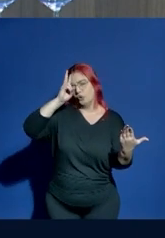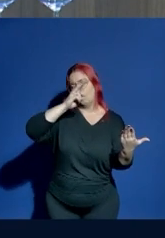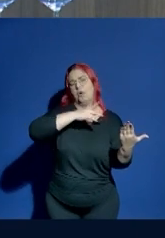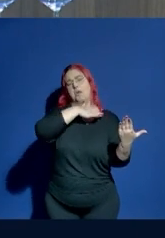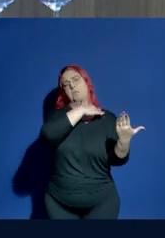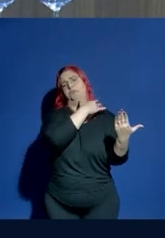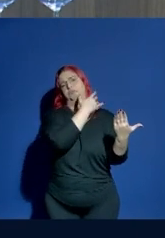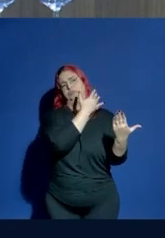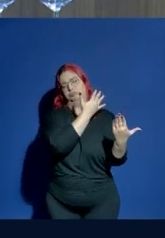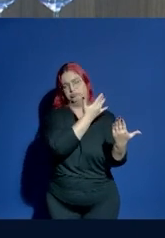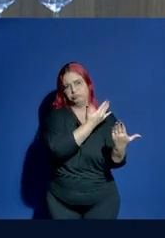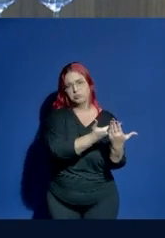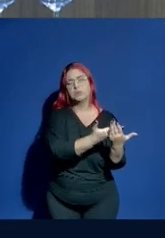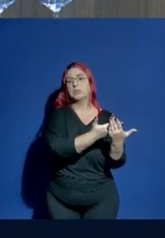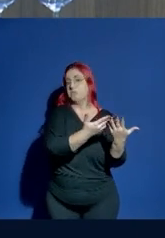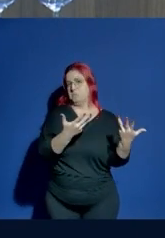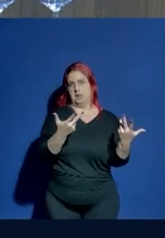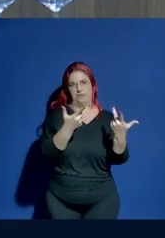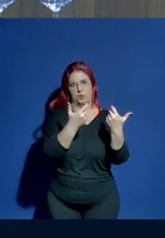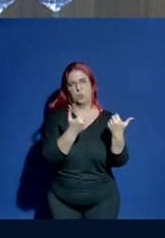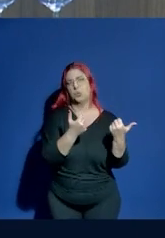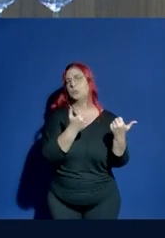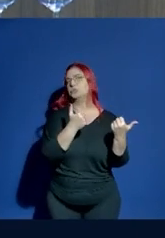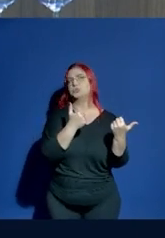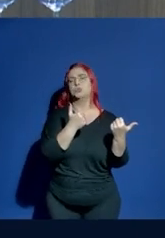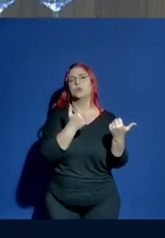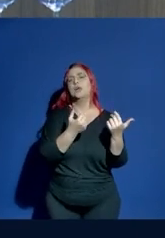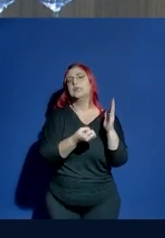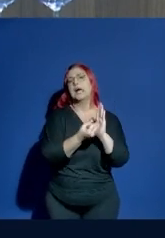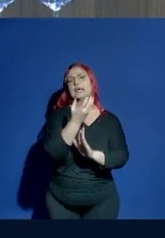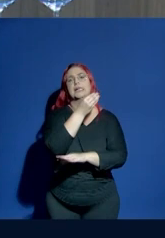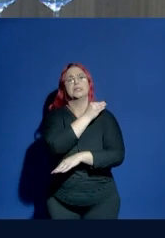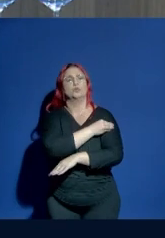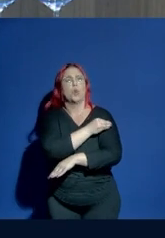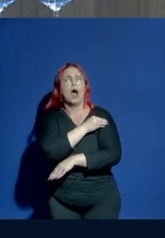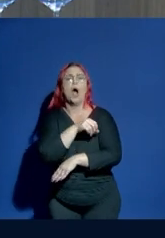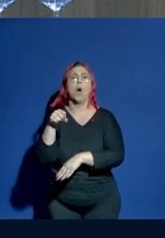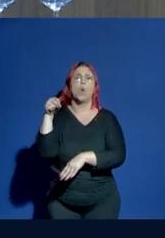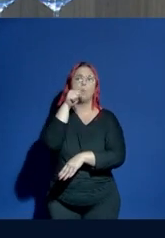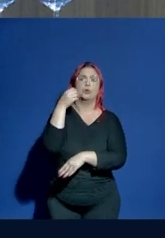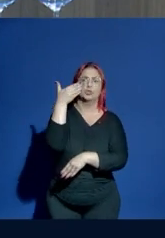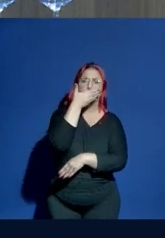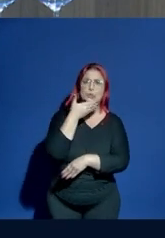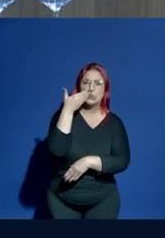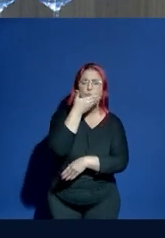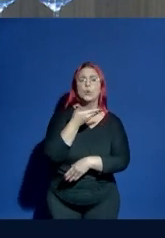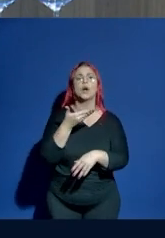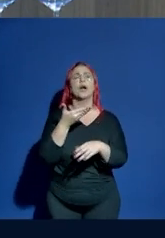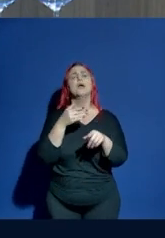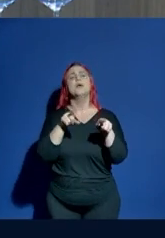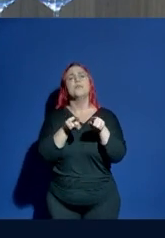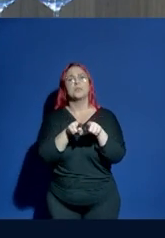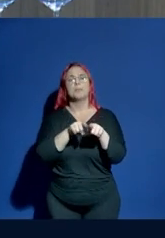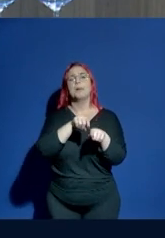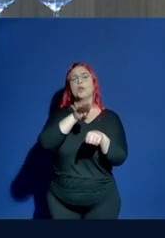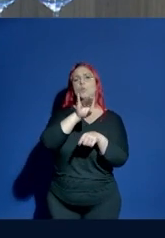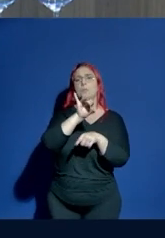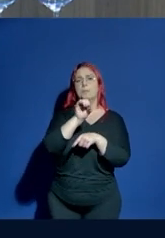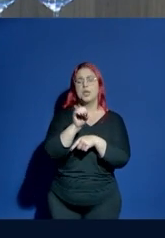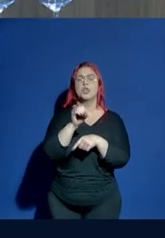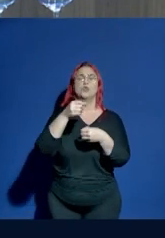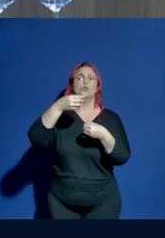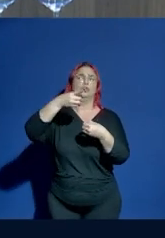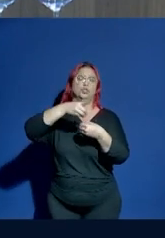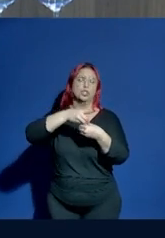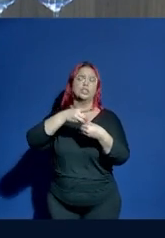desenvolvimento esplêndido, desde o álcool produzido da cana, depois o biodiesel da soja e da